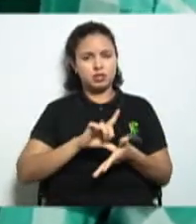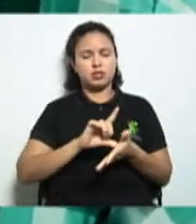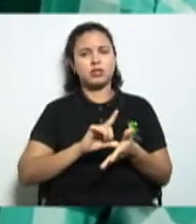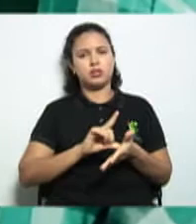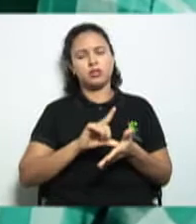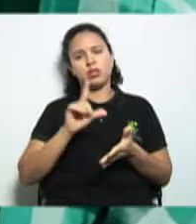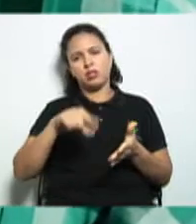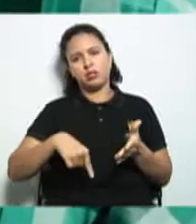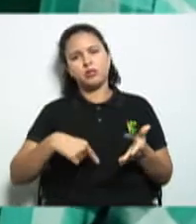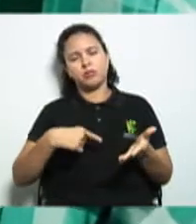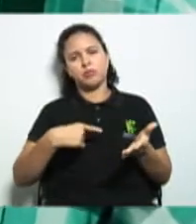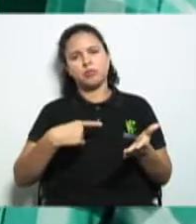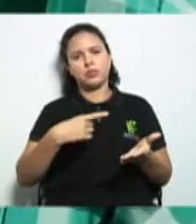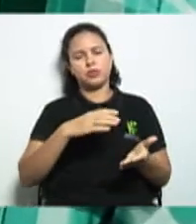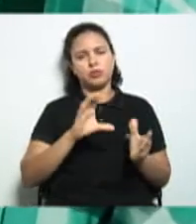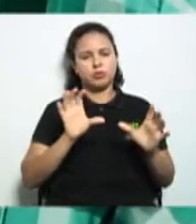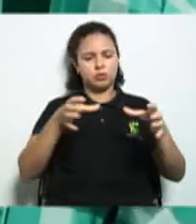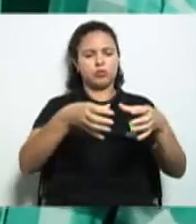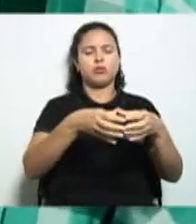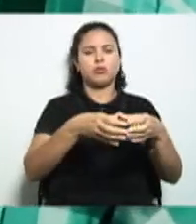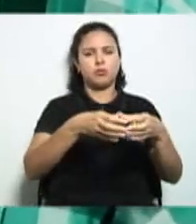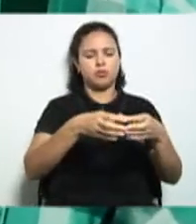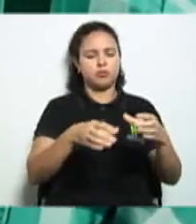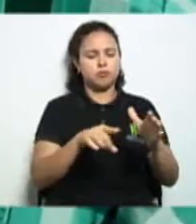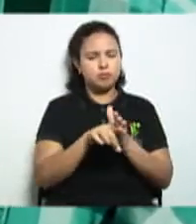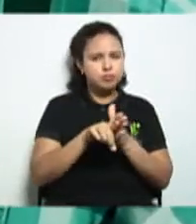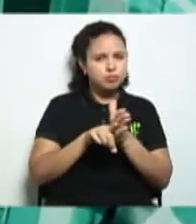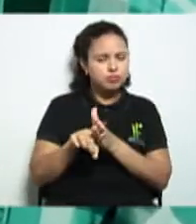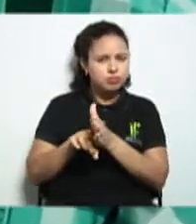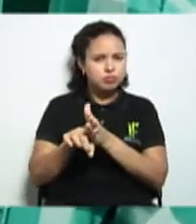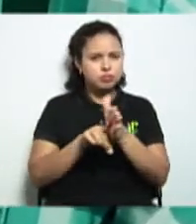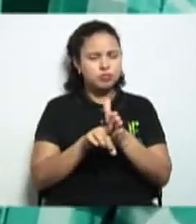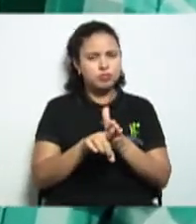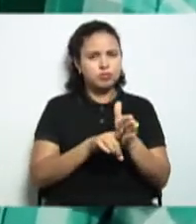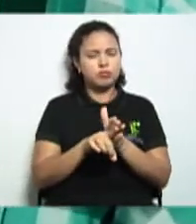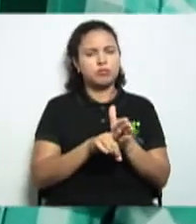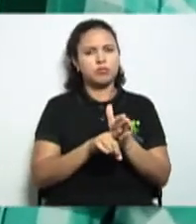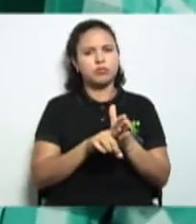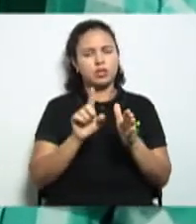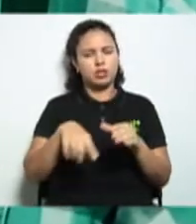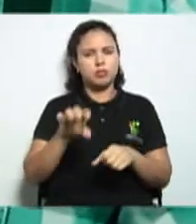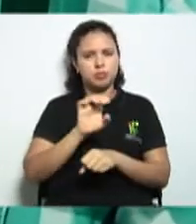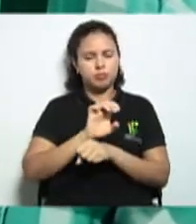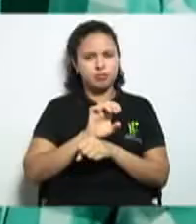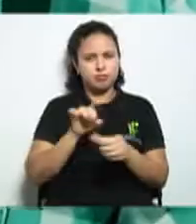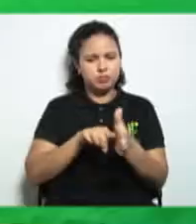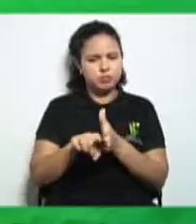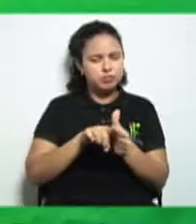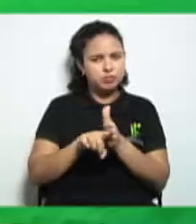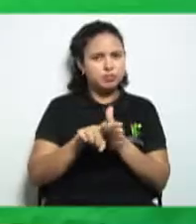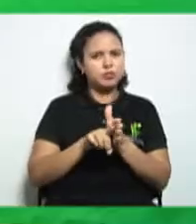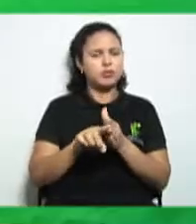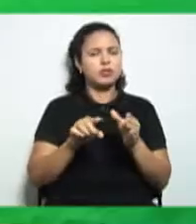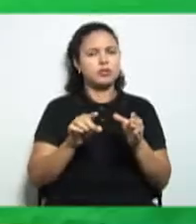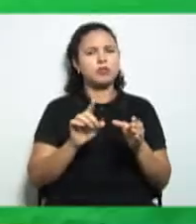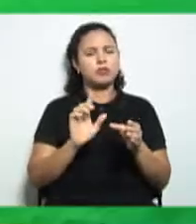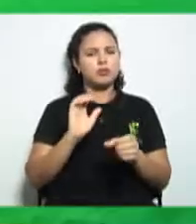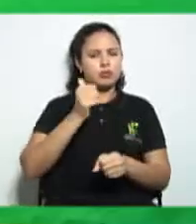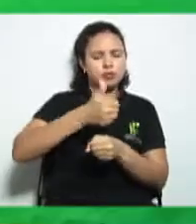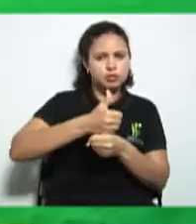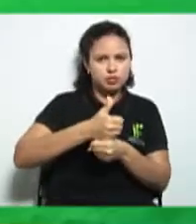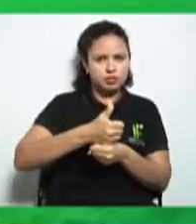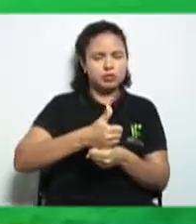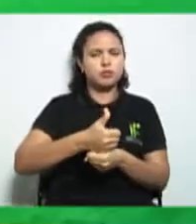por uma comissão. E nessa comissão eles avaliaram que a complexidade da pesquisa valia como estágio. E a gente teria que fazer